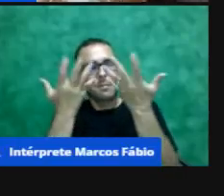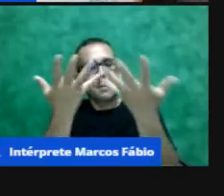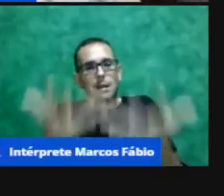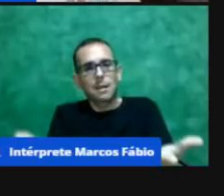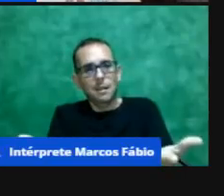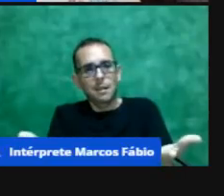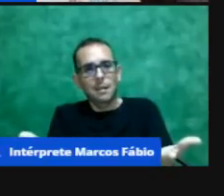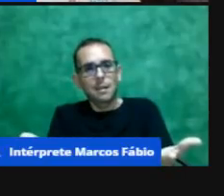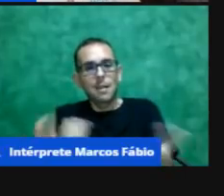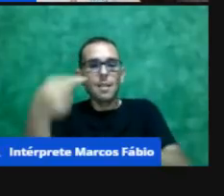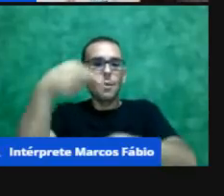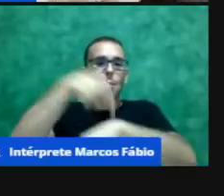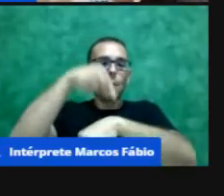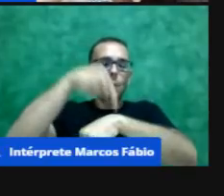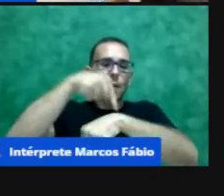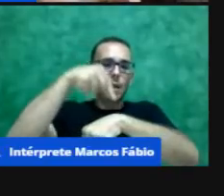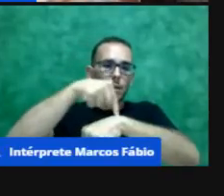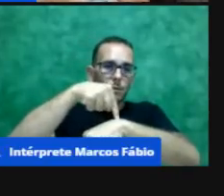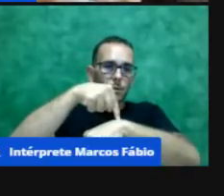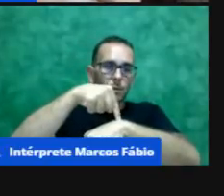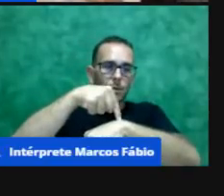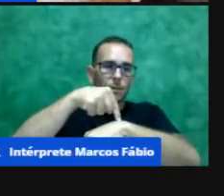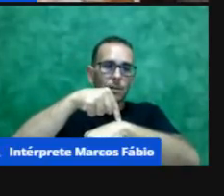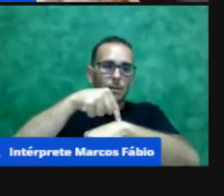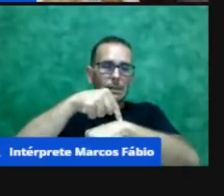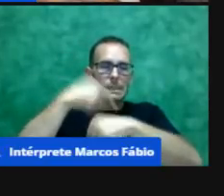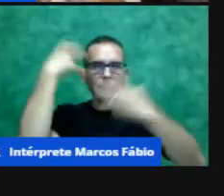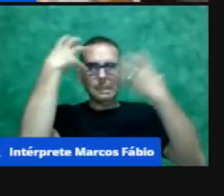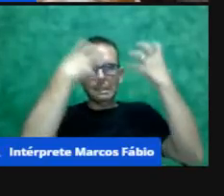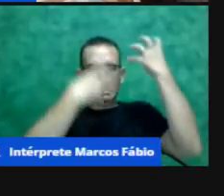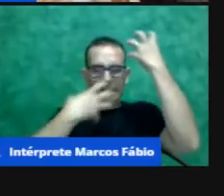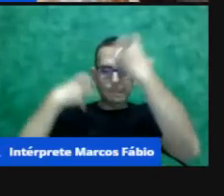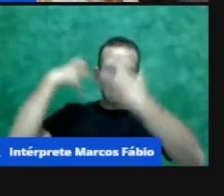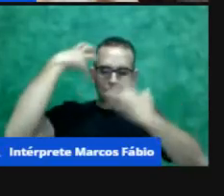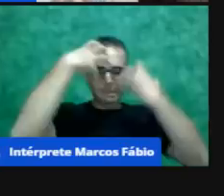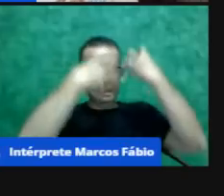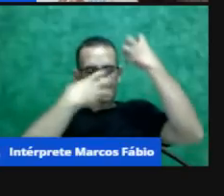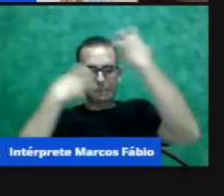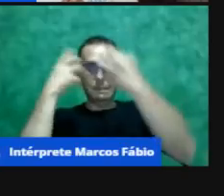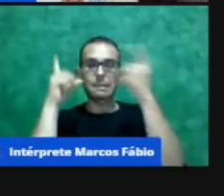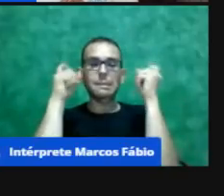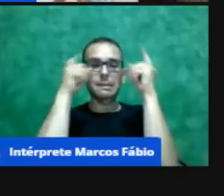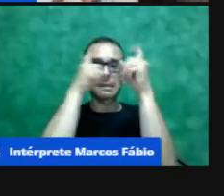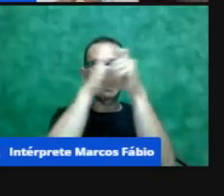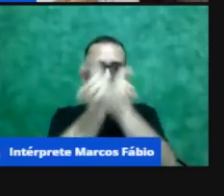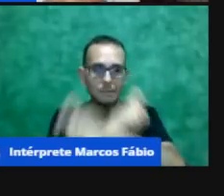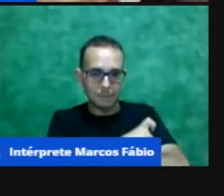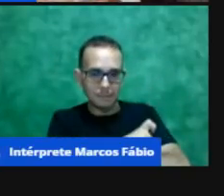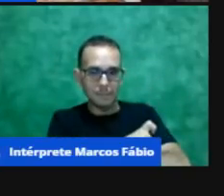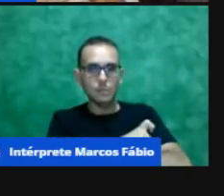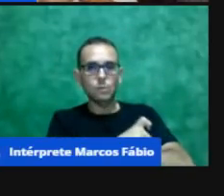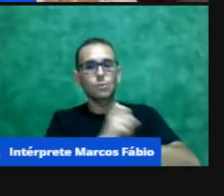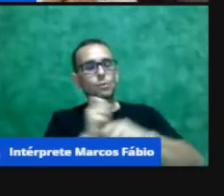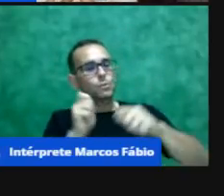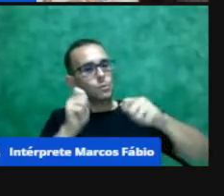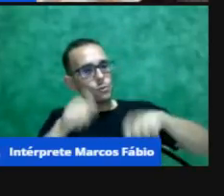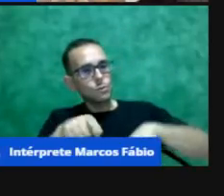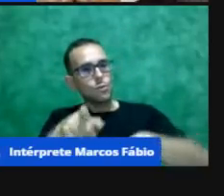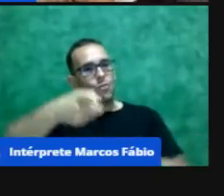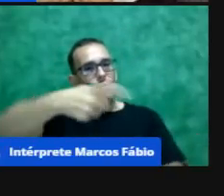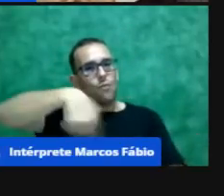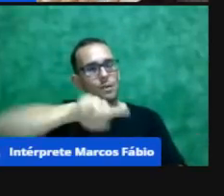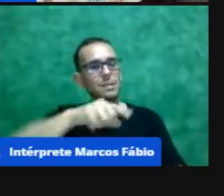né, nesse momento aí tão desesperador, tão difícil em tempos de pandemia, que eu sei que vocês